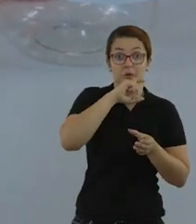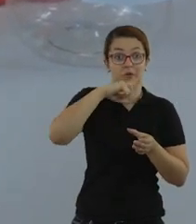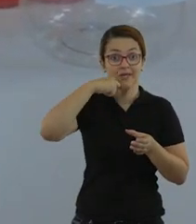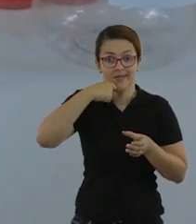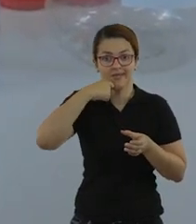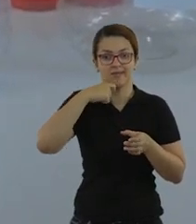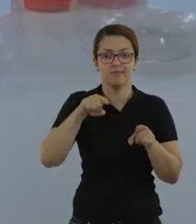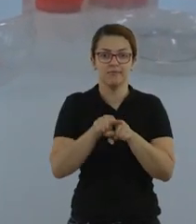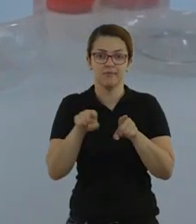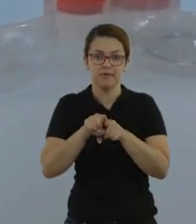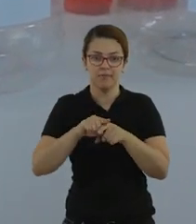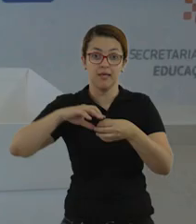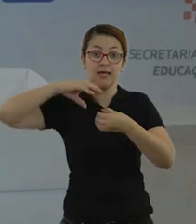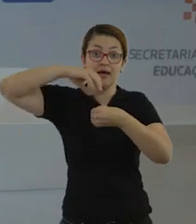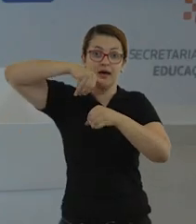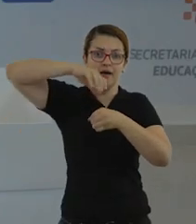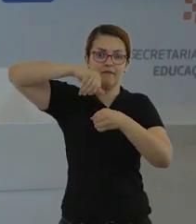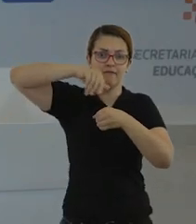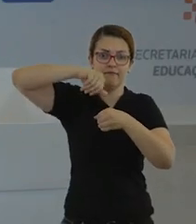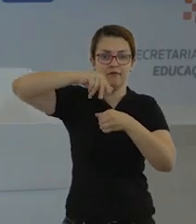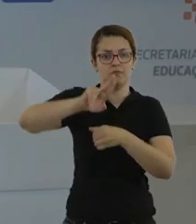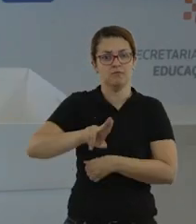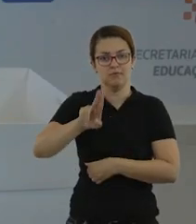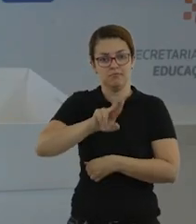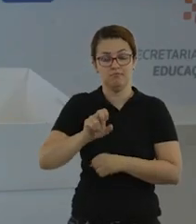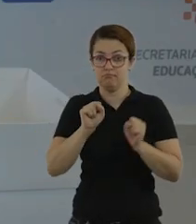e tampinhas de garrafas. Tudo bem?